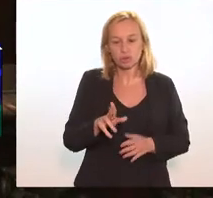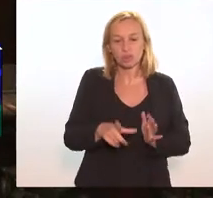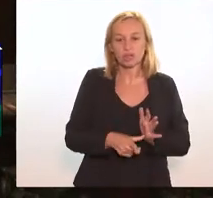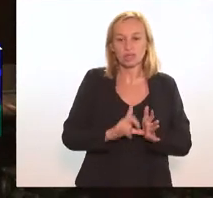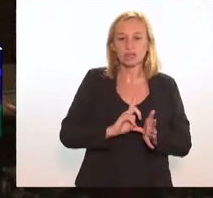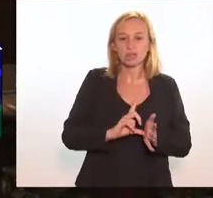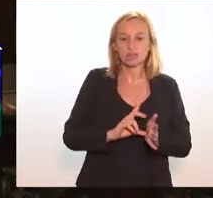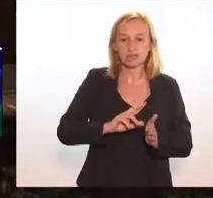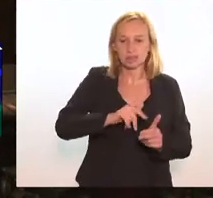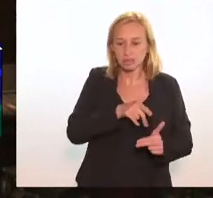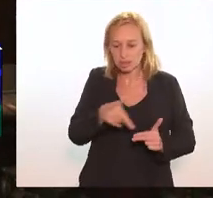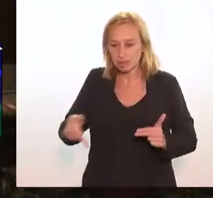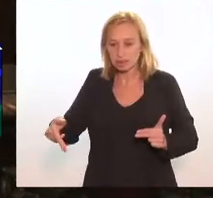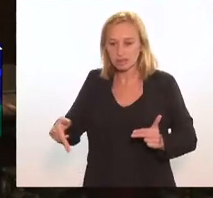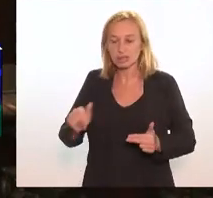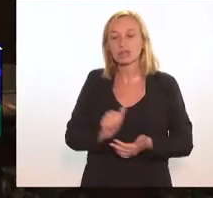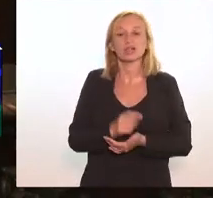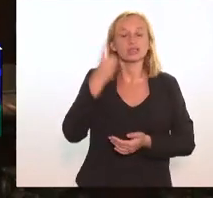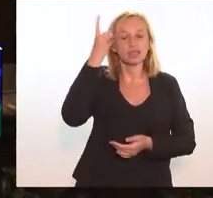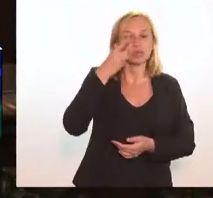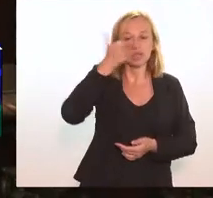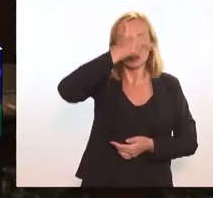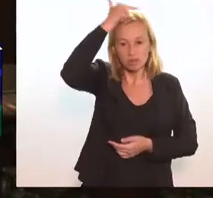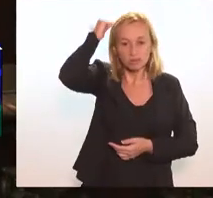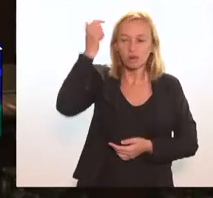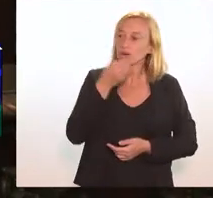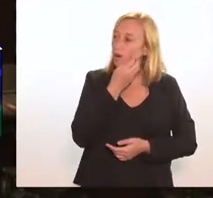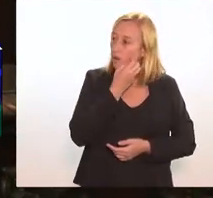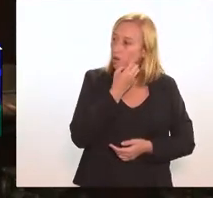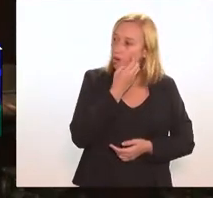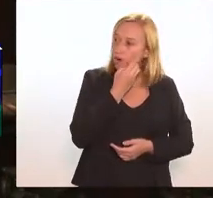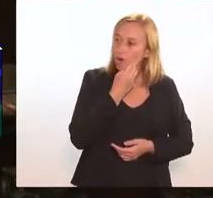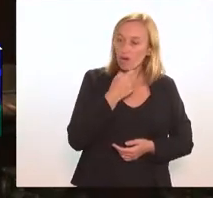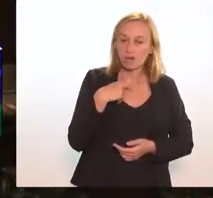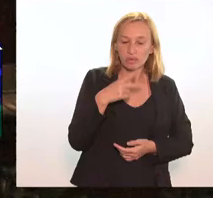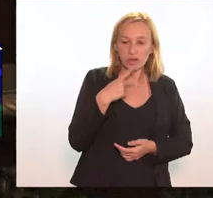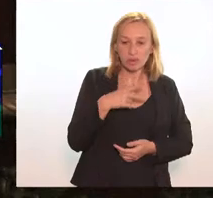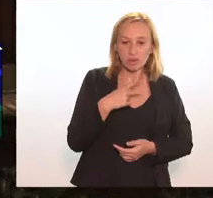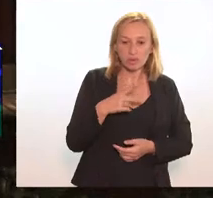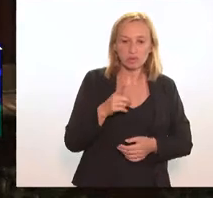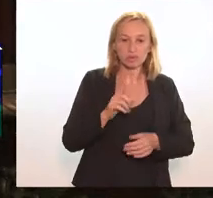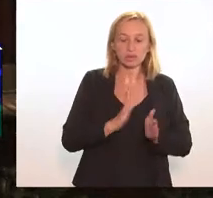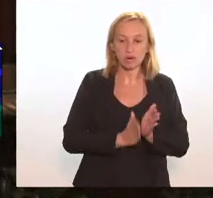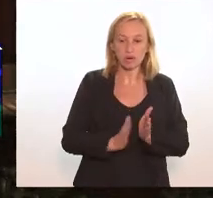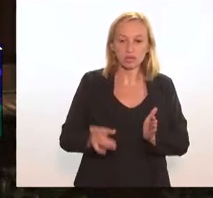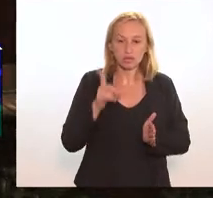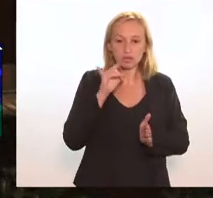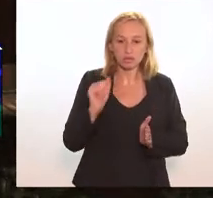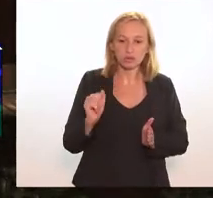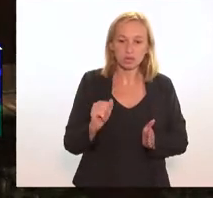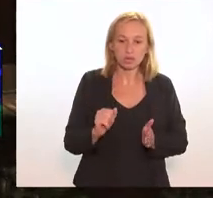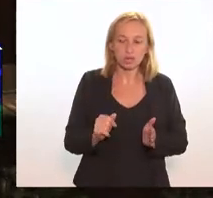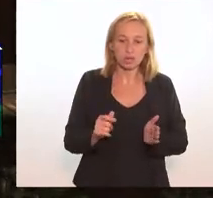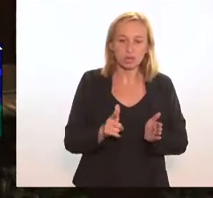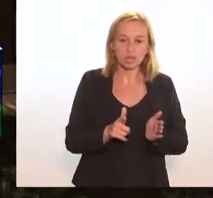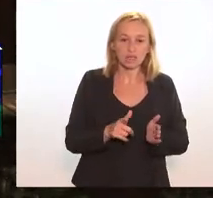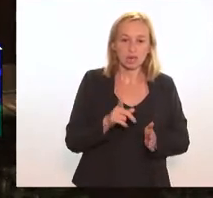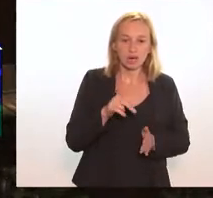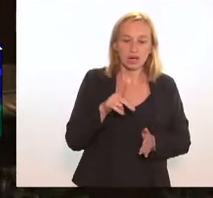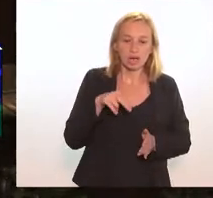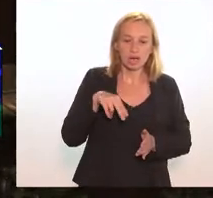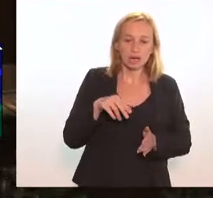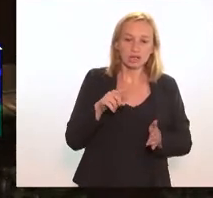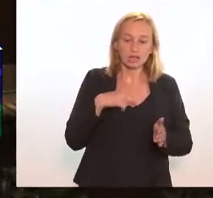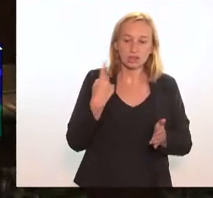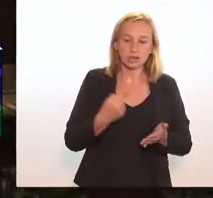descer a tribuna, deputado Luiz Paulo mencionou ainda na ordem do dia a nota que nós